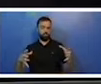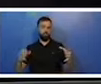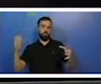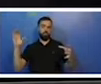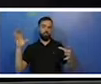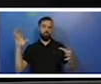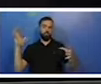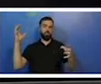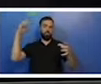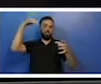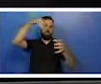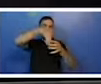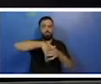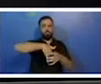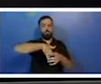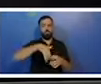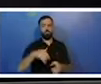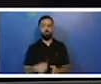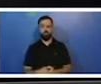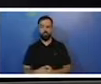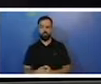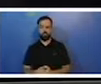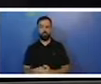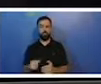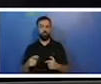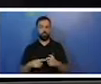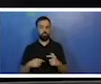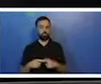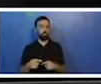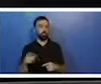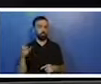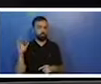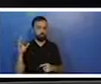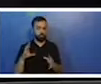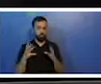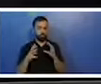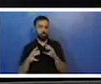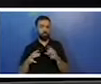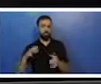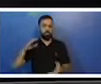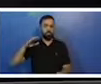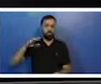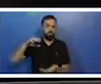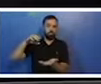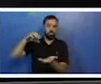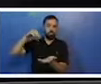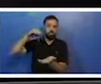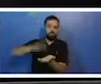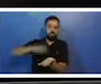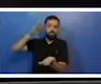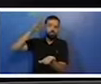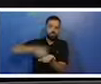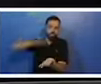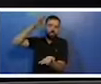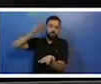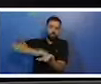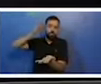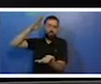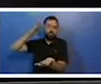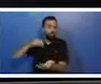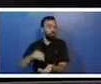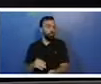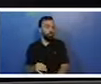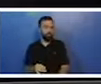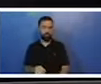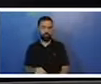acertar a bola no balde os materiais uma bola que quica esse Nossa que nós vamos usar uma bola aqui que